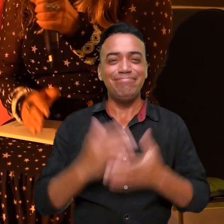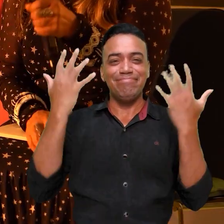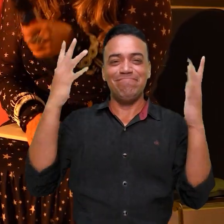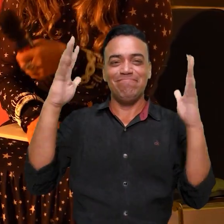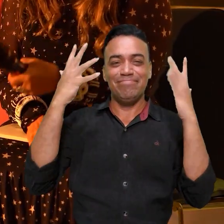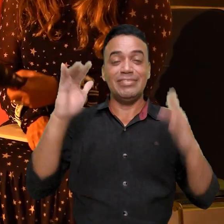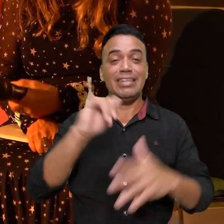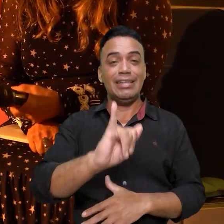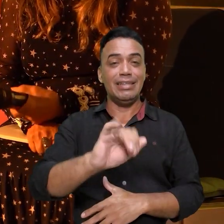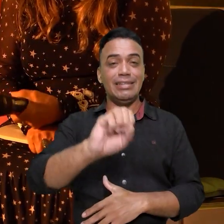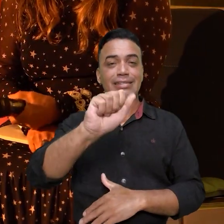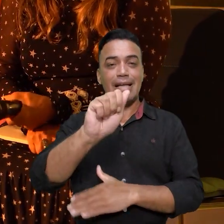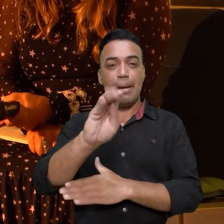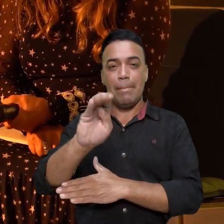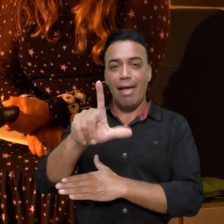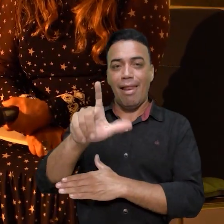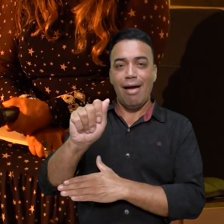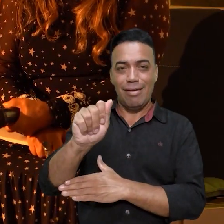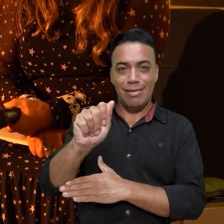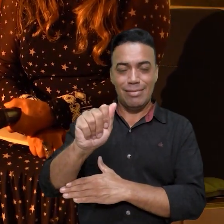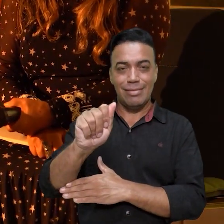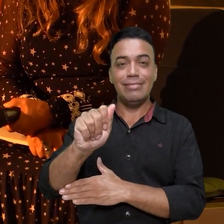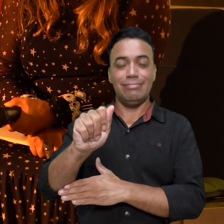É Isabela, né?